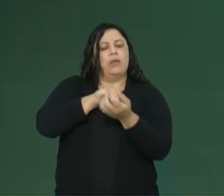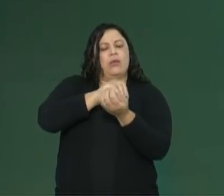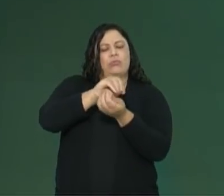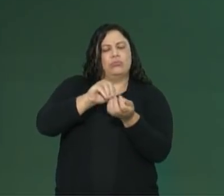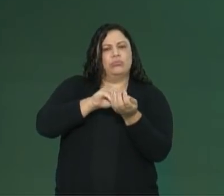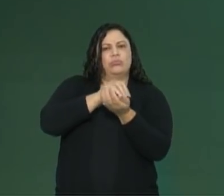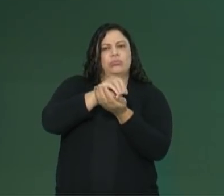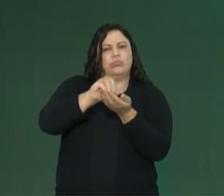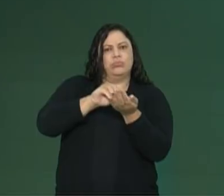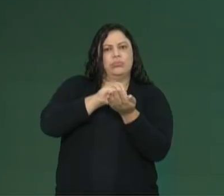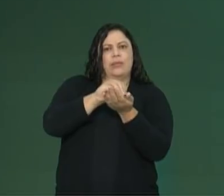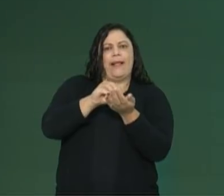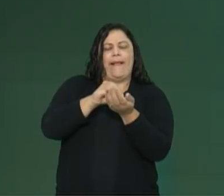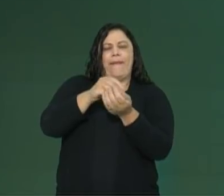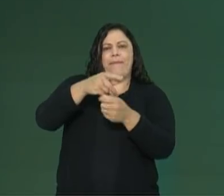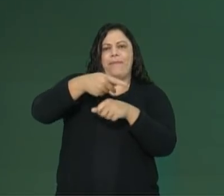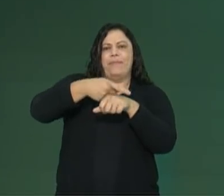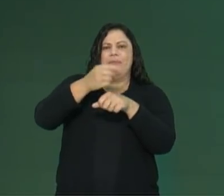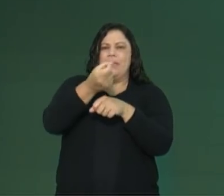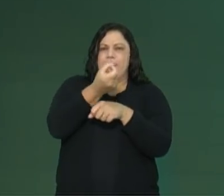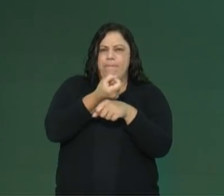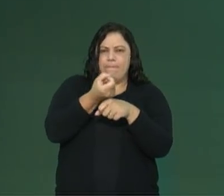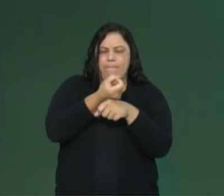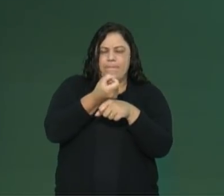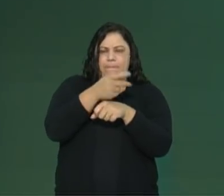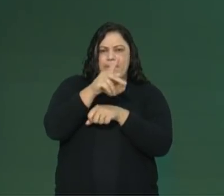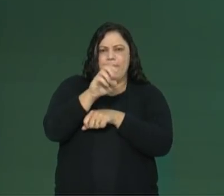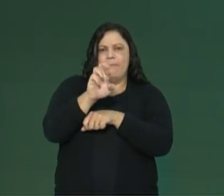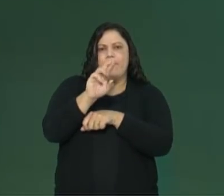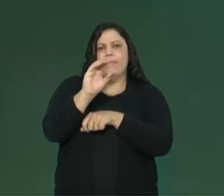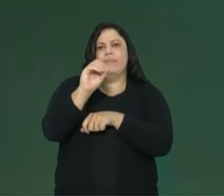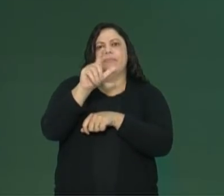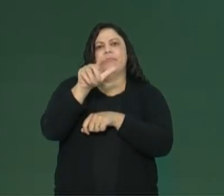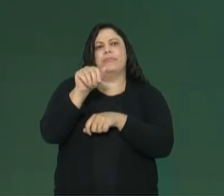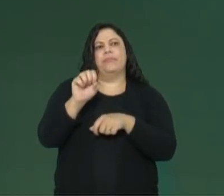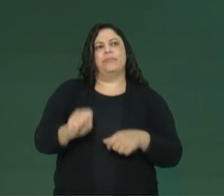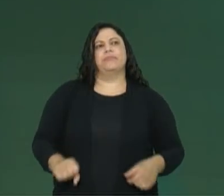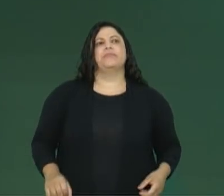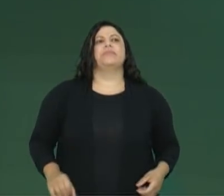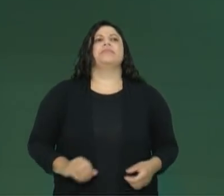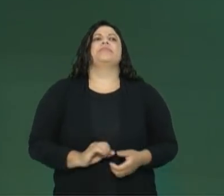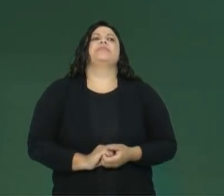substância que forma as pérolas. Seguindo a aula.